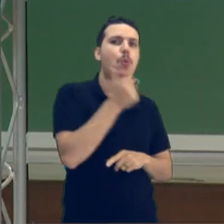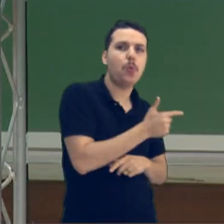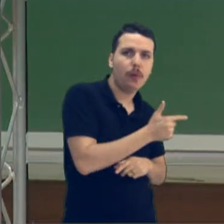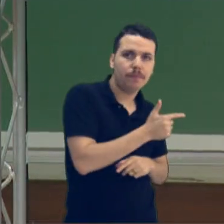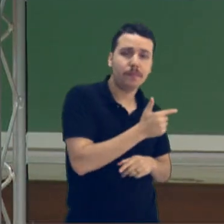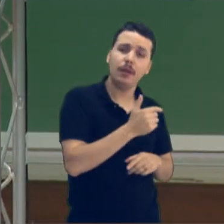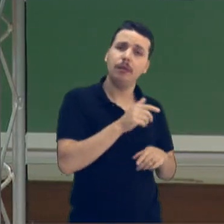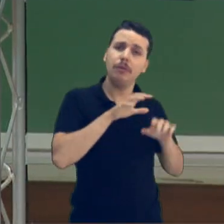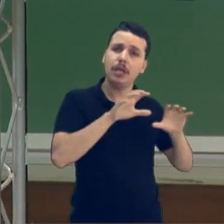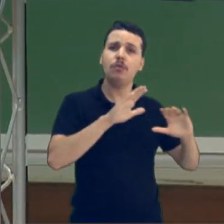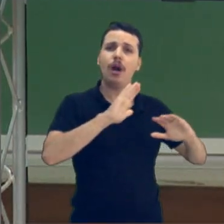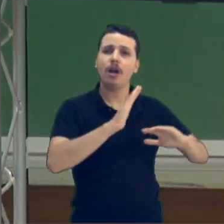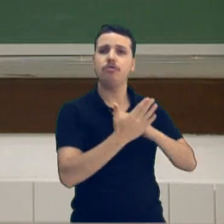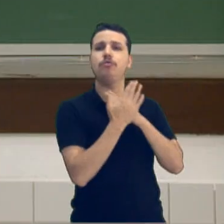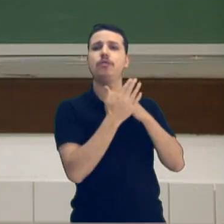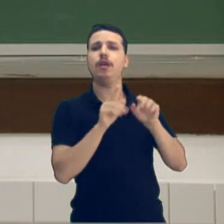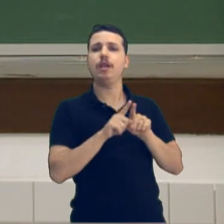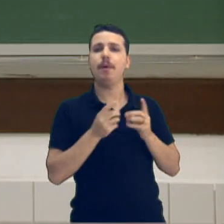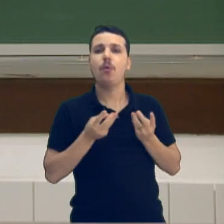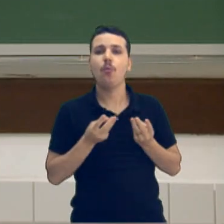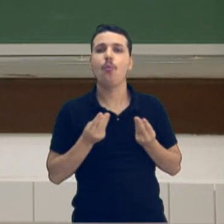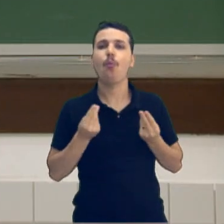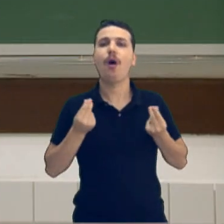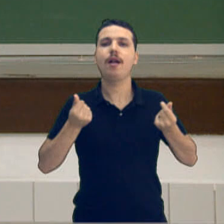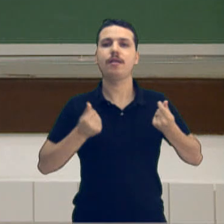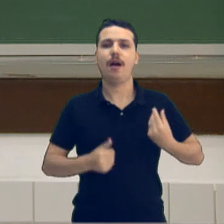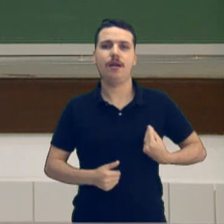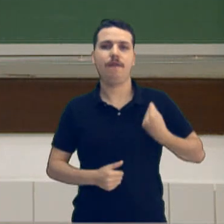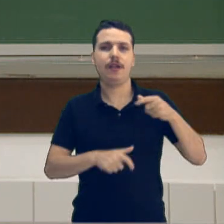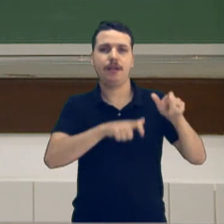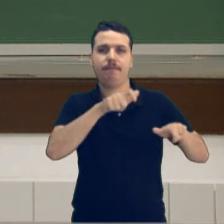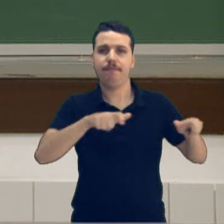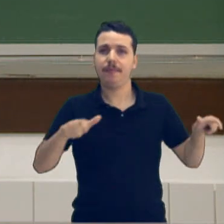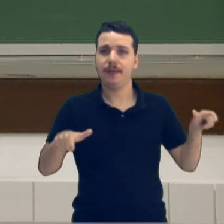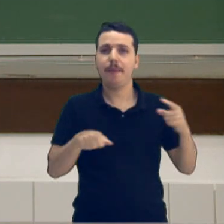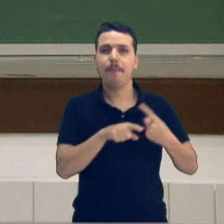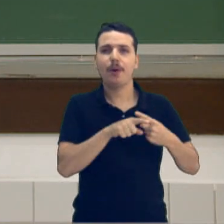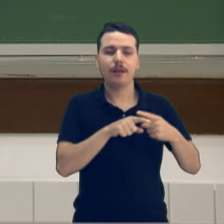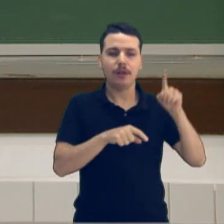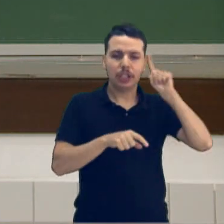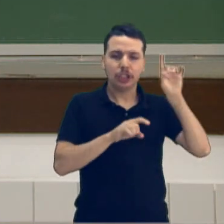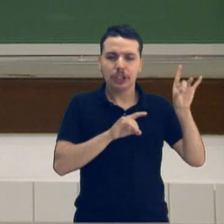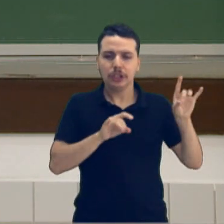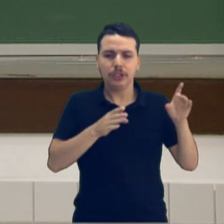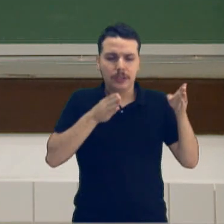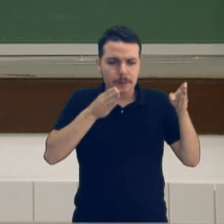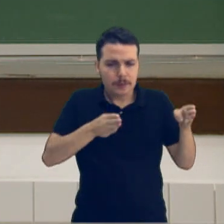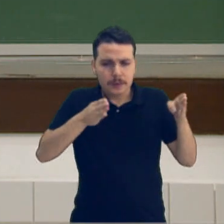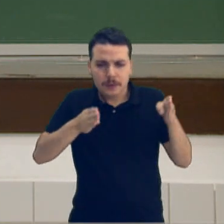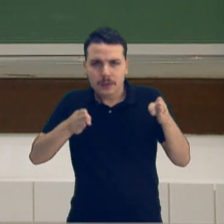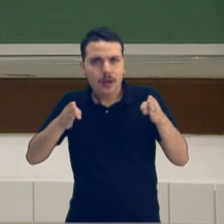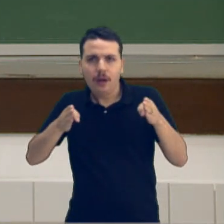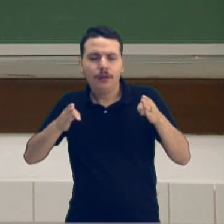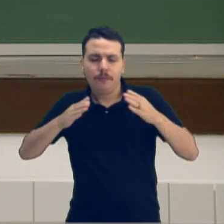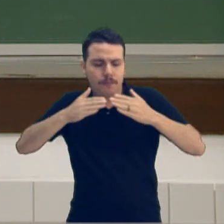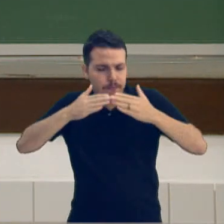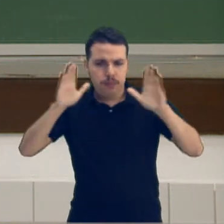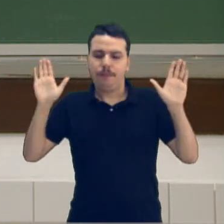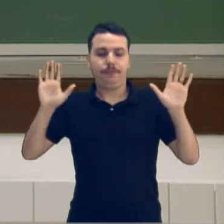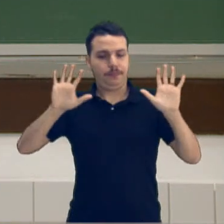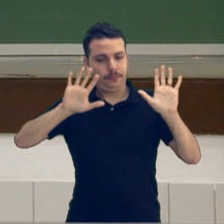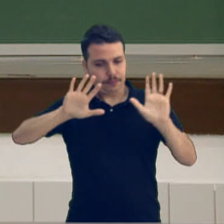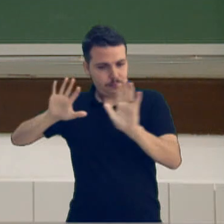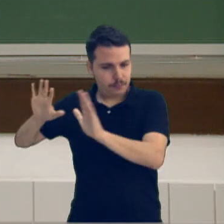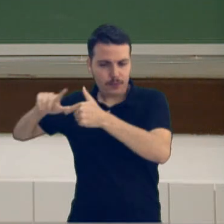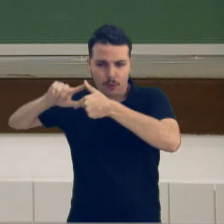contribui também para a qualidade de vida dessas pessoas, né? Porque saem da rotina, né, fechada do trabalho, da